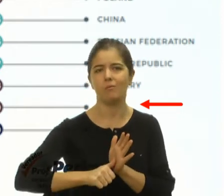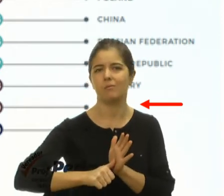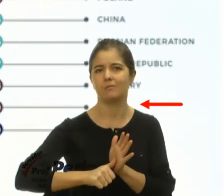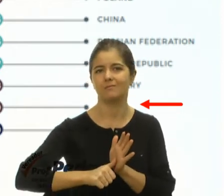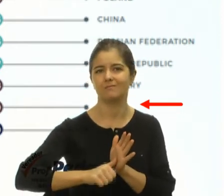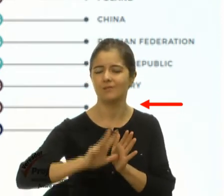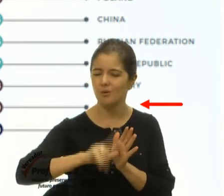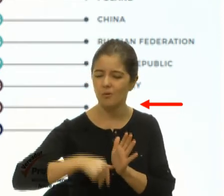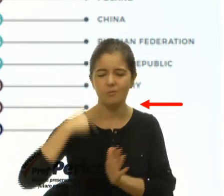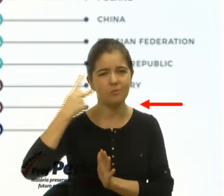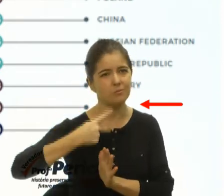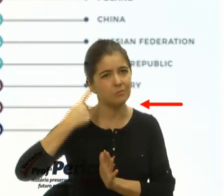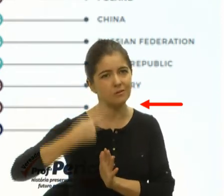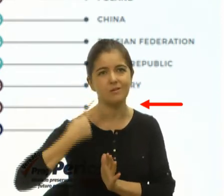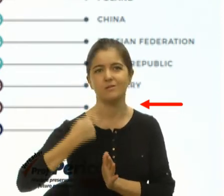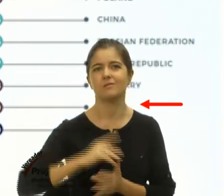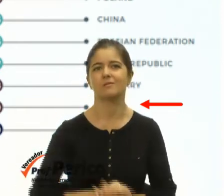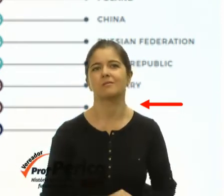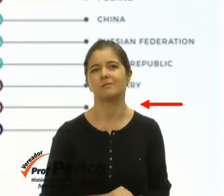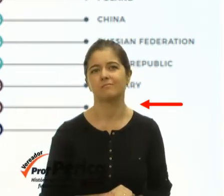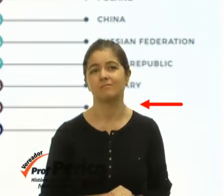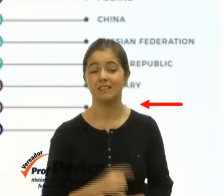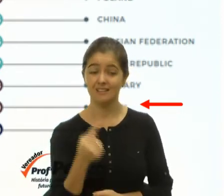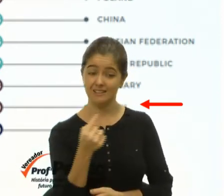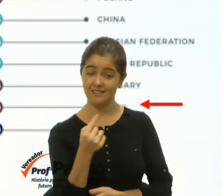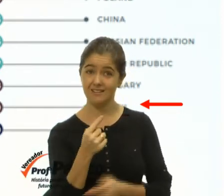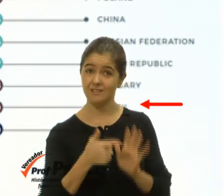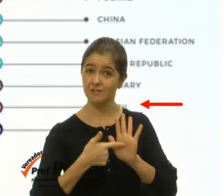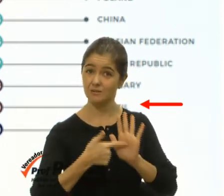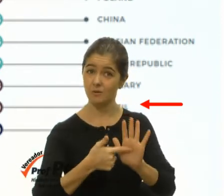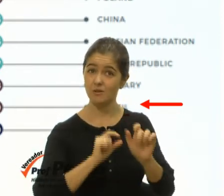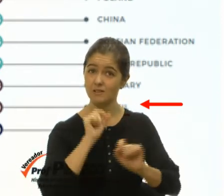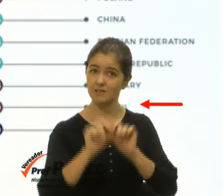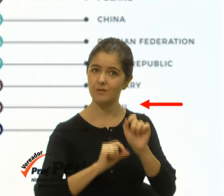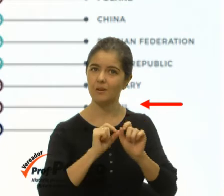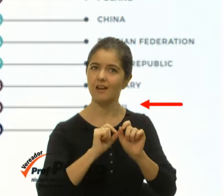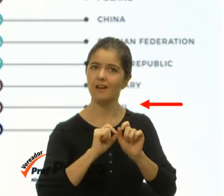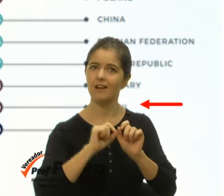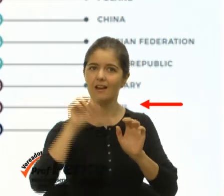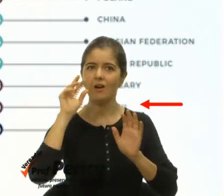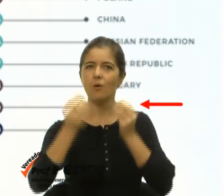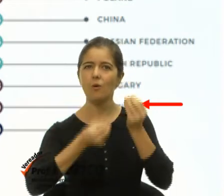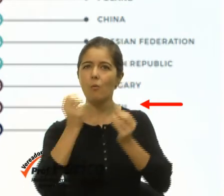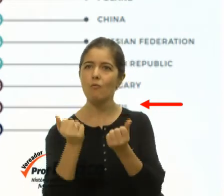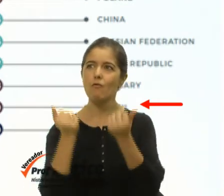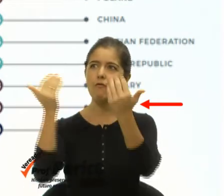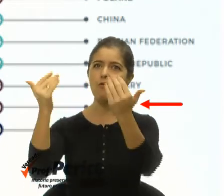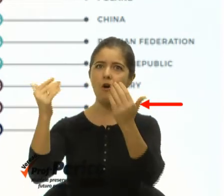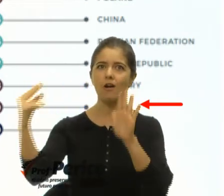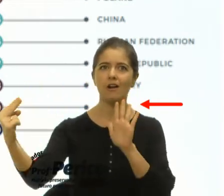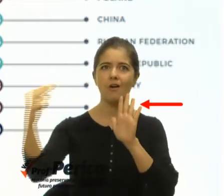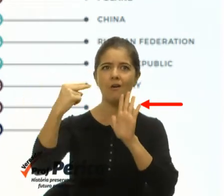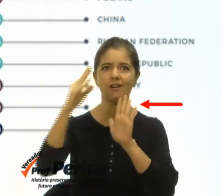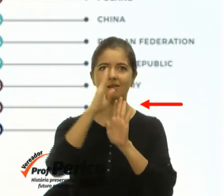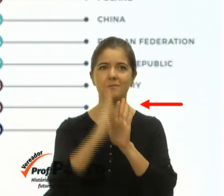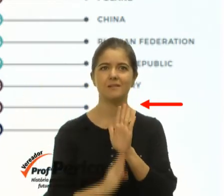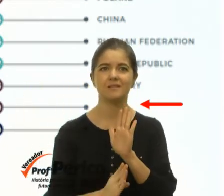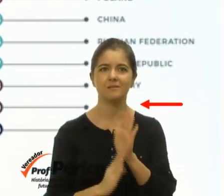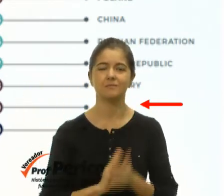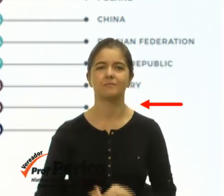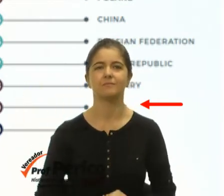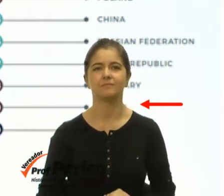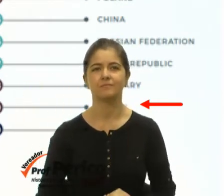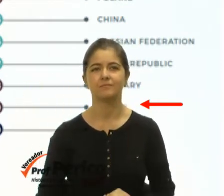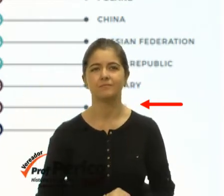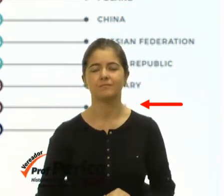desgoverno. Isto respinga a imagem na marca do país. E quando você tem um município, só para